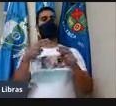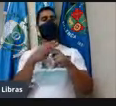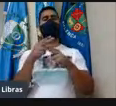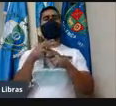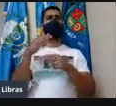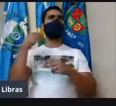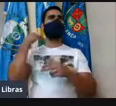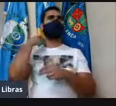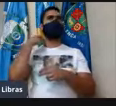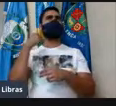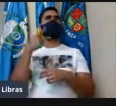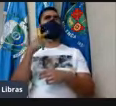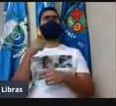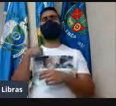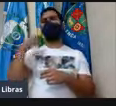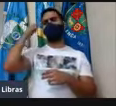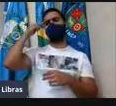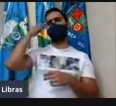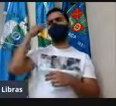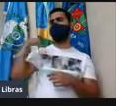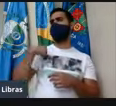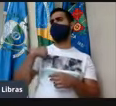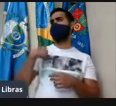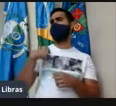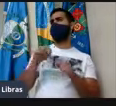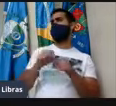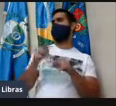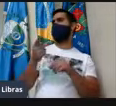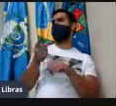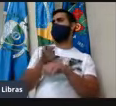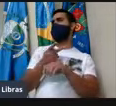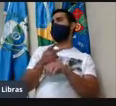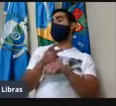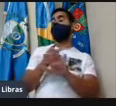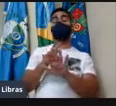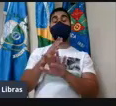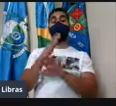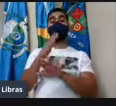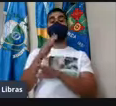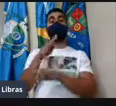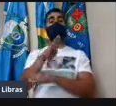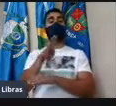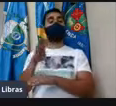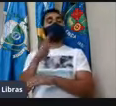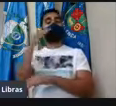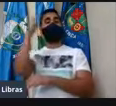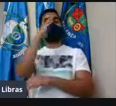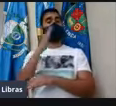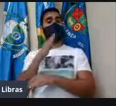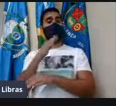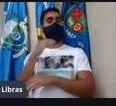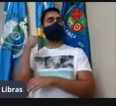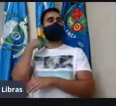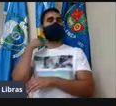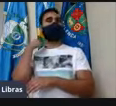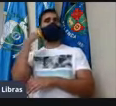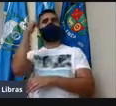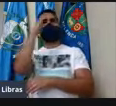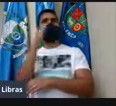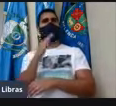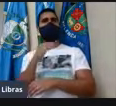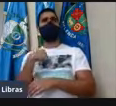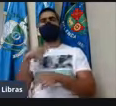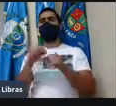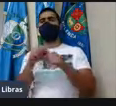cá, e ele falou que ia levantar, e, da Caixa Econômica não, do Banco do Brasil, porque o FPM é Banco do Brasil, que